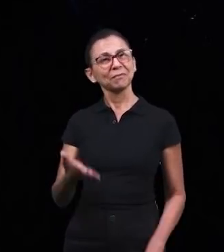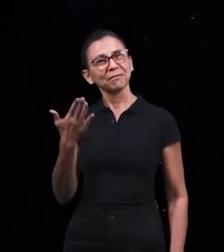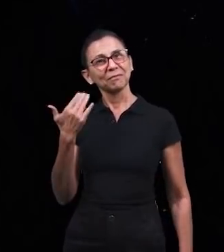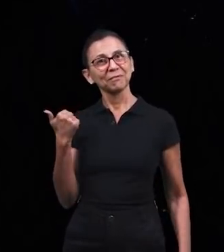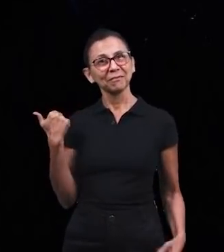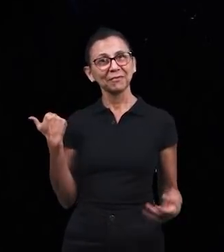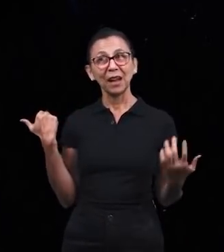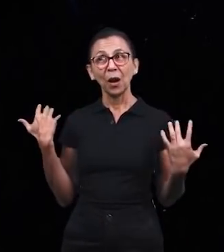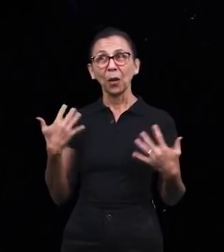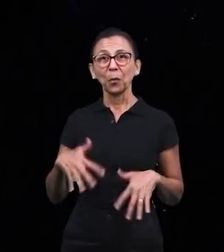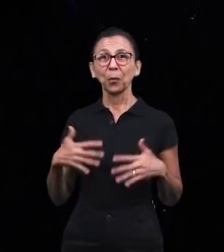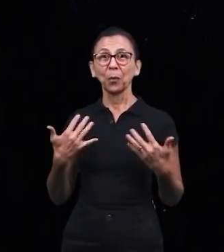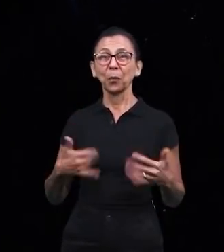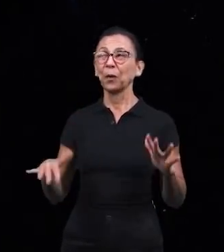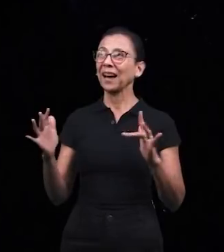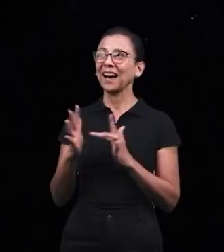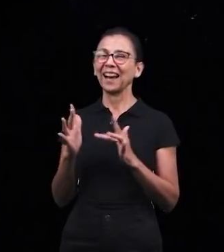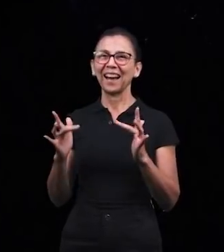Consolador.